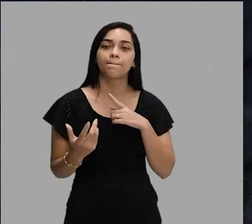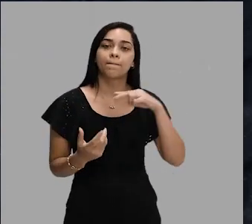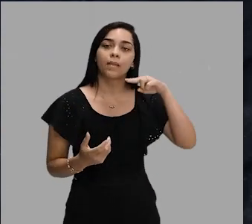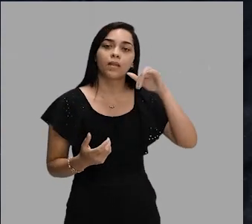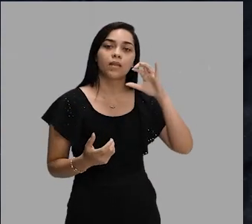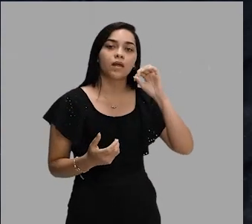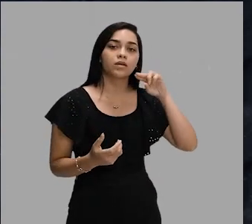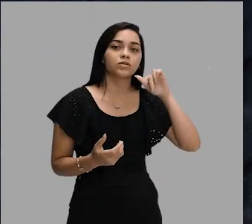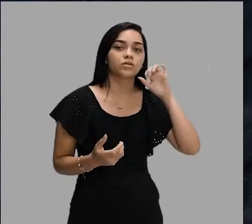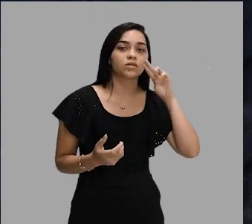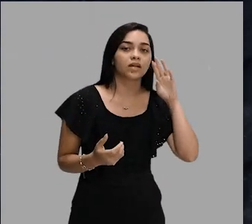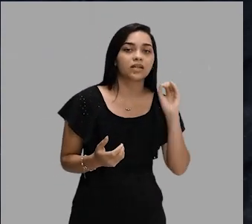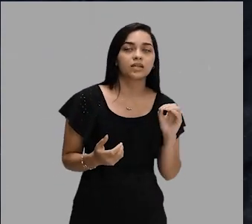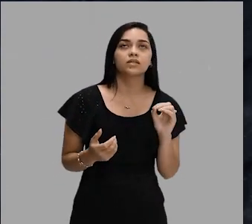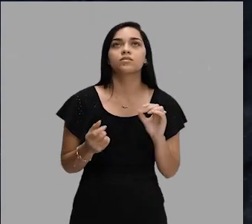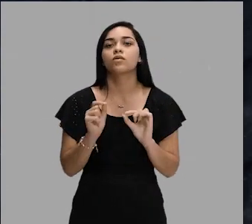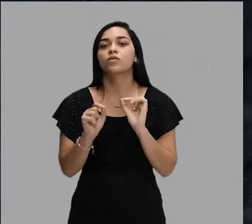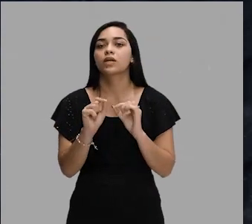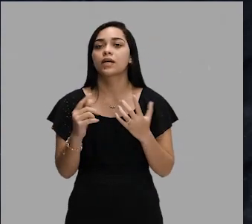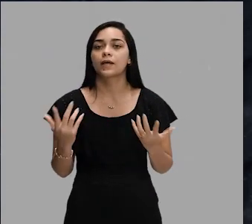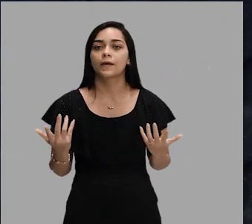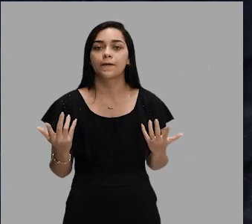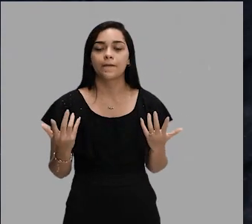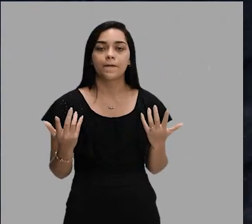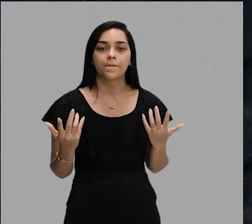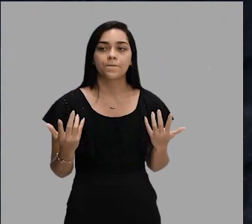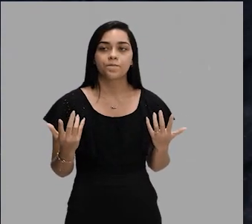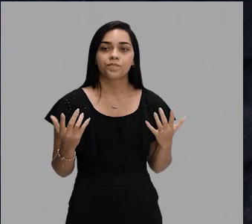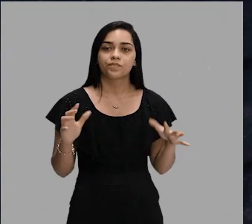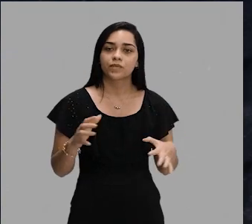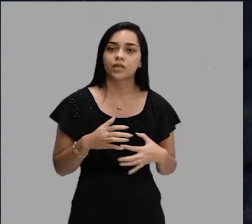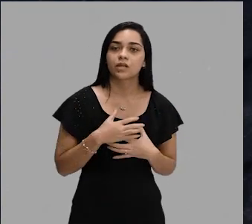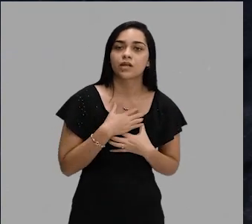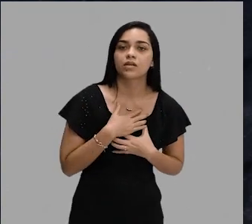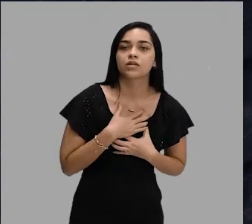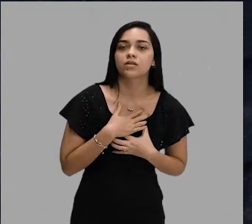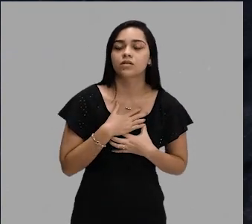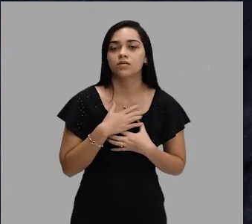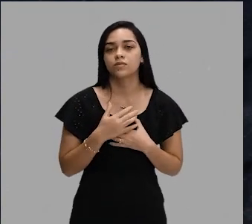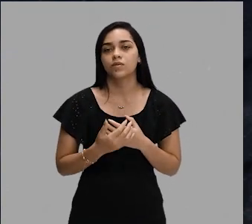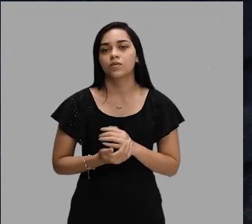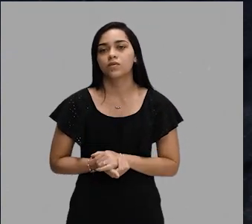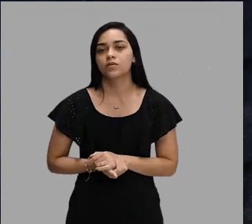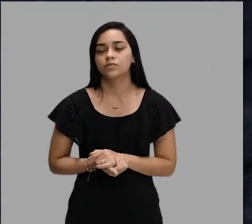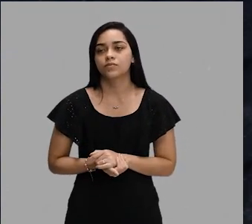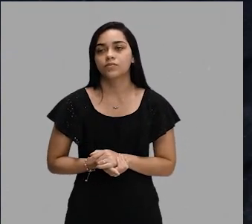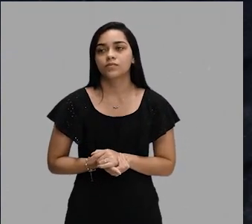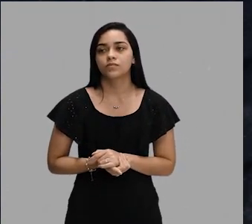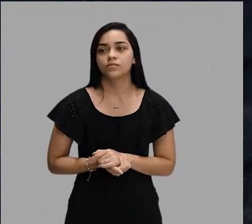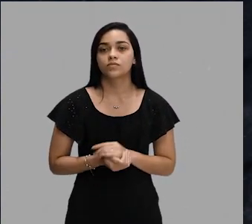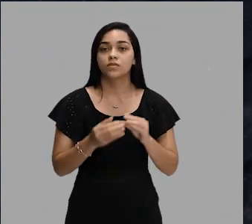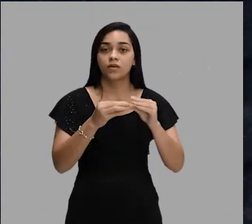Nacionalismo. Que mais? Sentimentalismo. O que mais? Fuga da